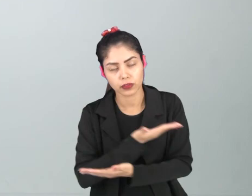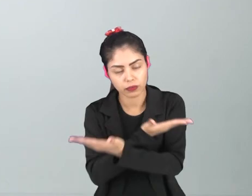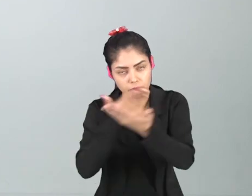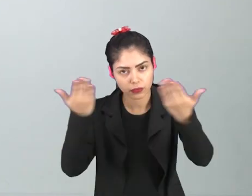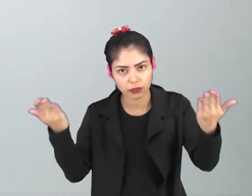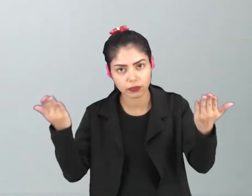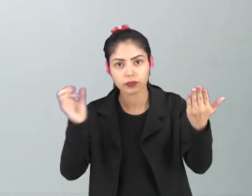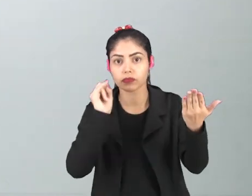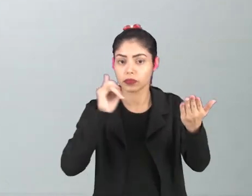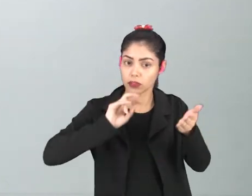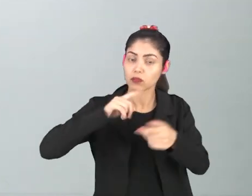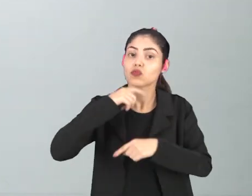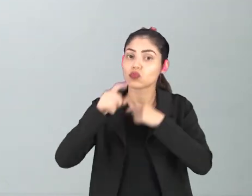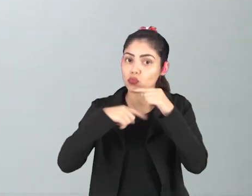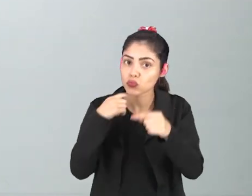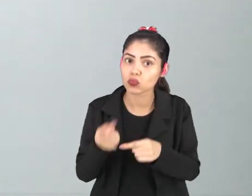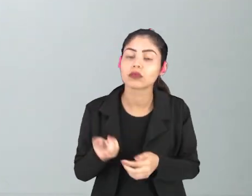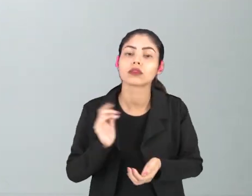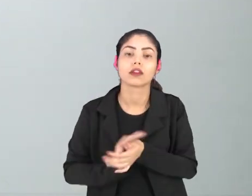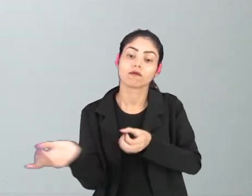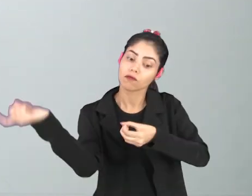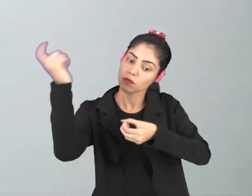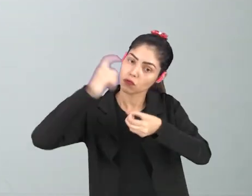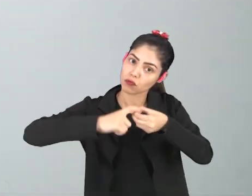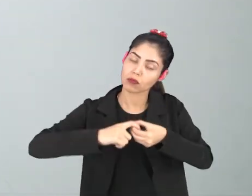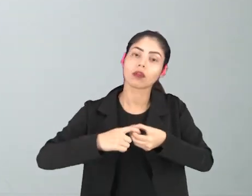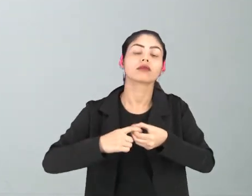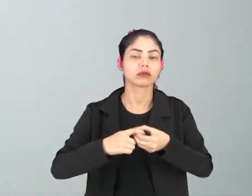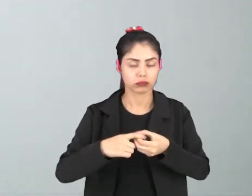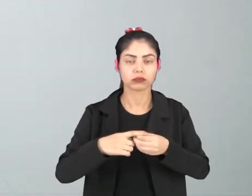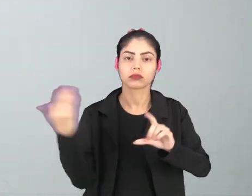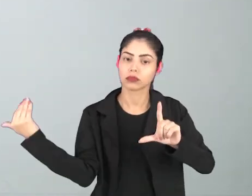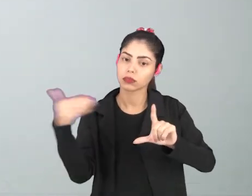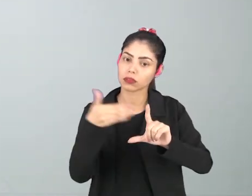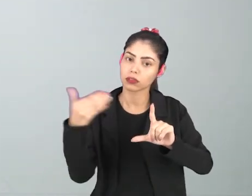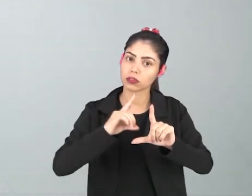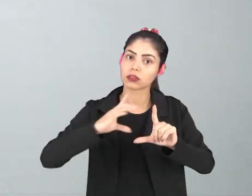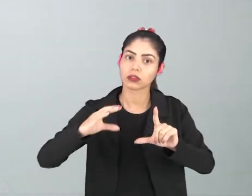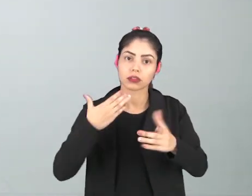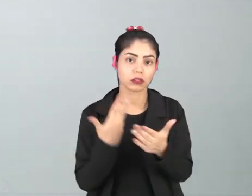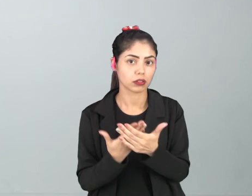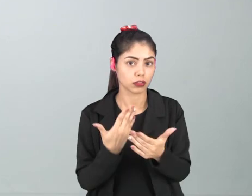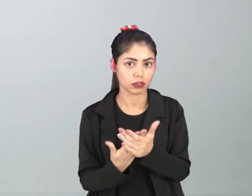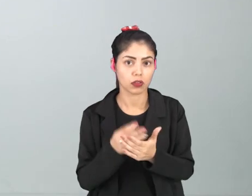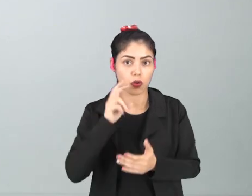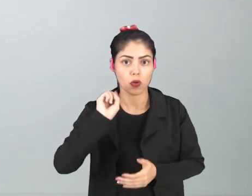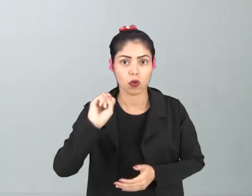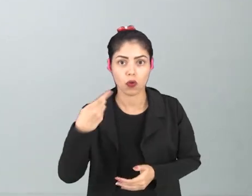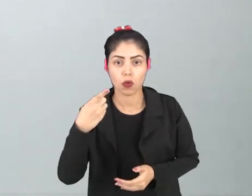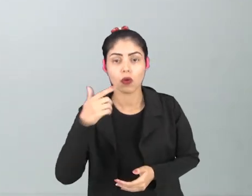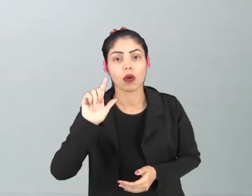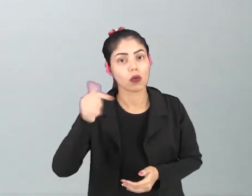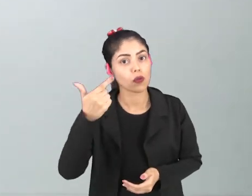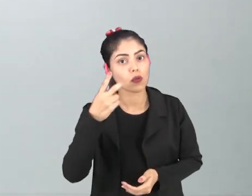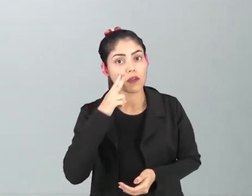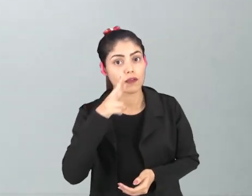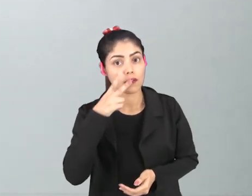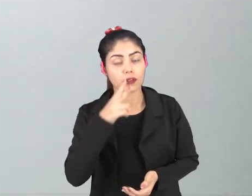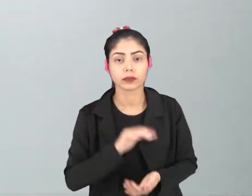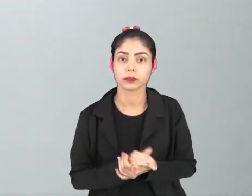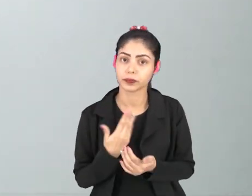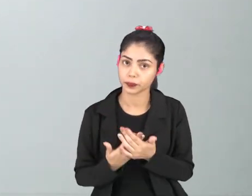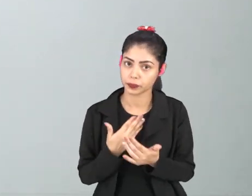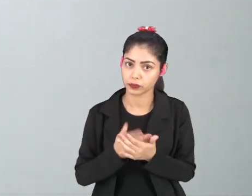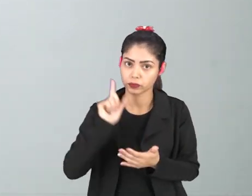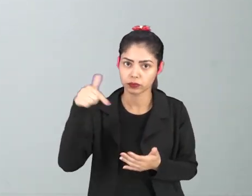que, se tiverem dúvida, recorram a essa aula mais uma vez na plataforma Eduque, ou vejam outras aulas, né, em